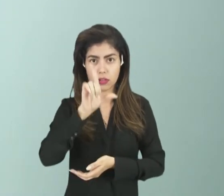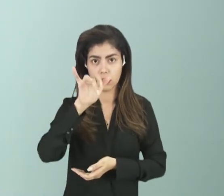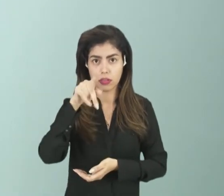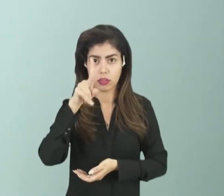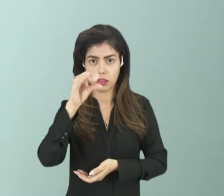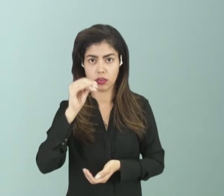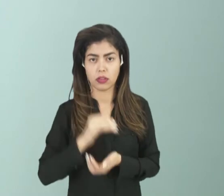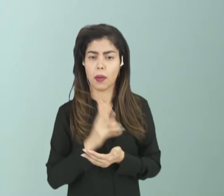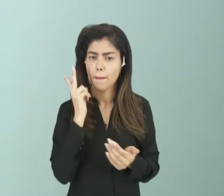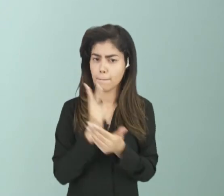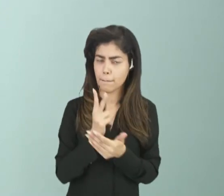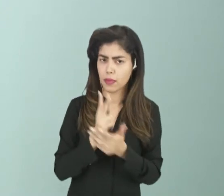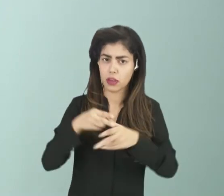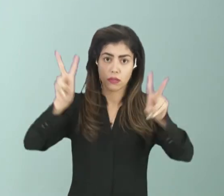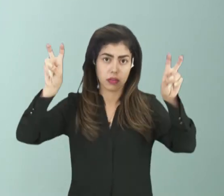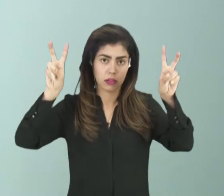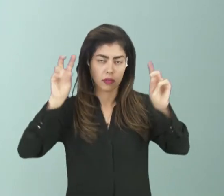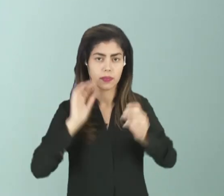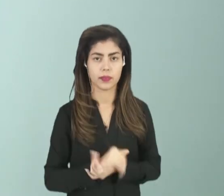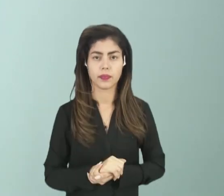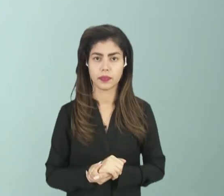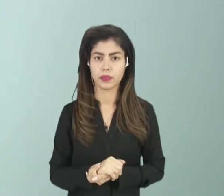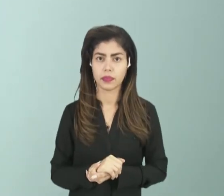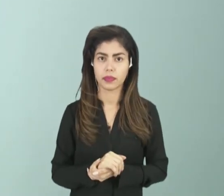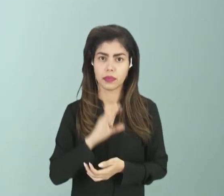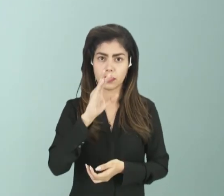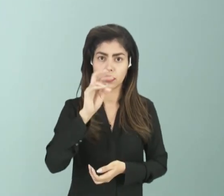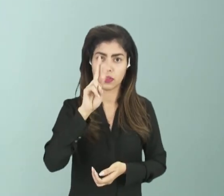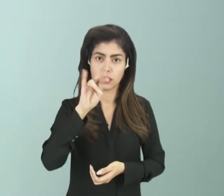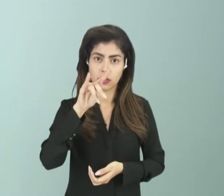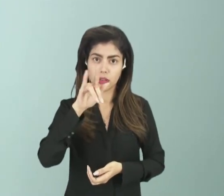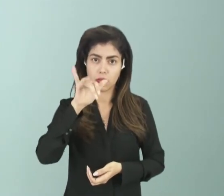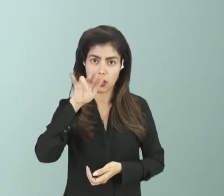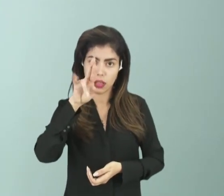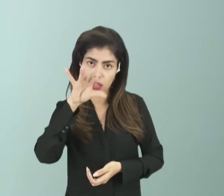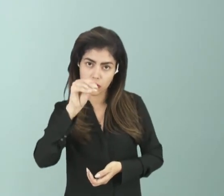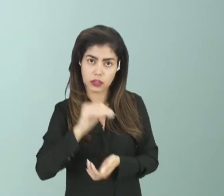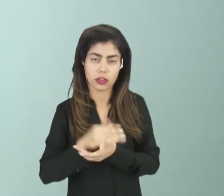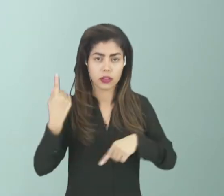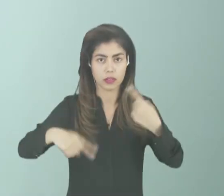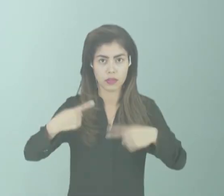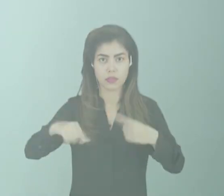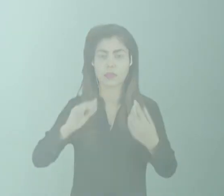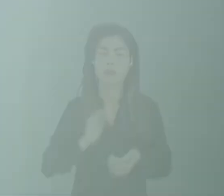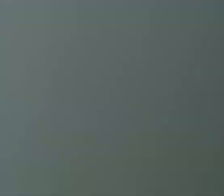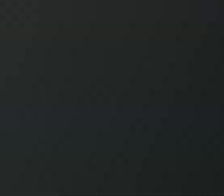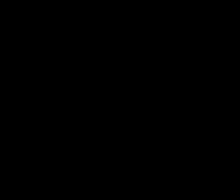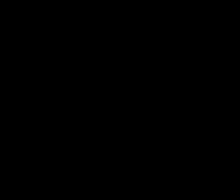Rousseau, o mesmo assunto do contratualismo. Contratualismo, teoria política moderna.